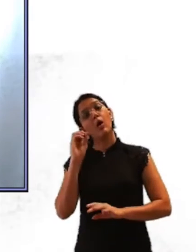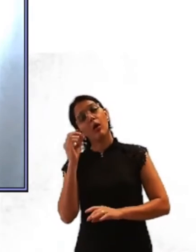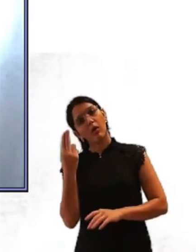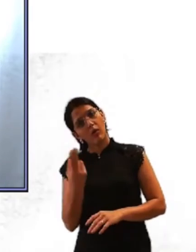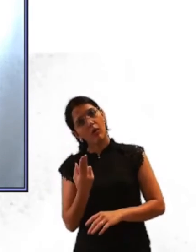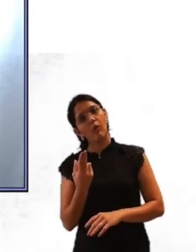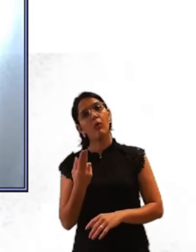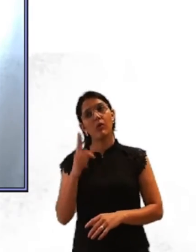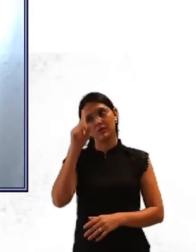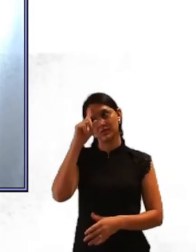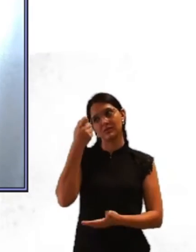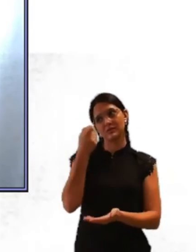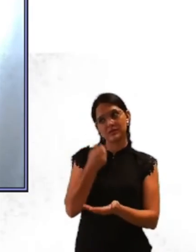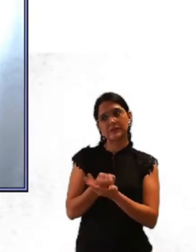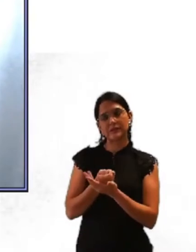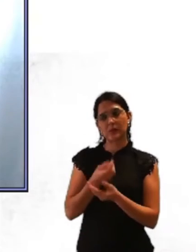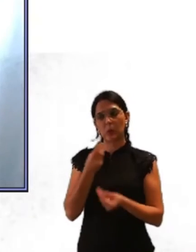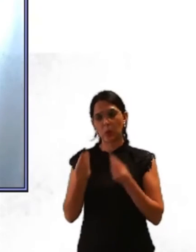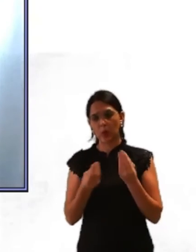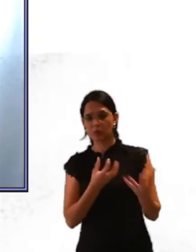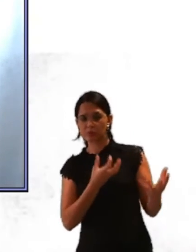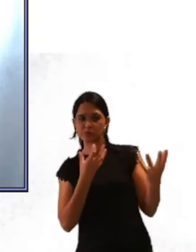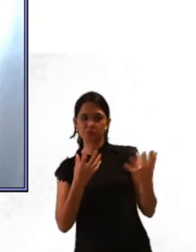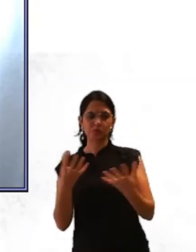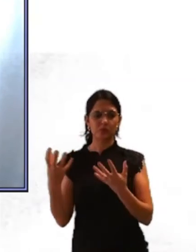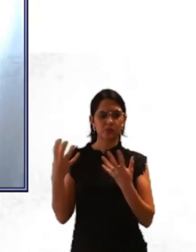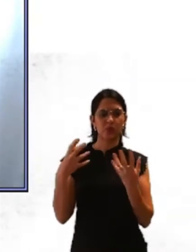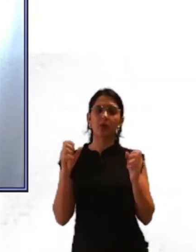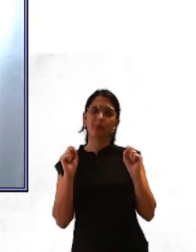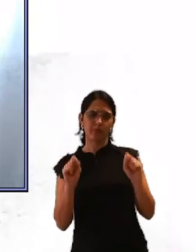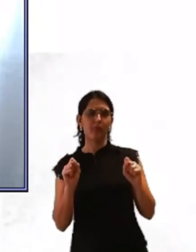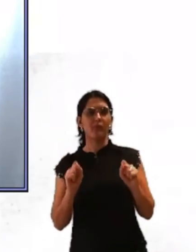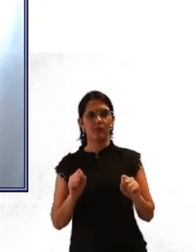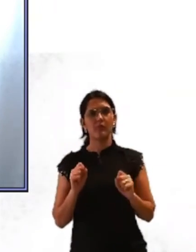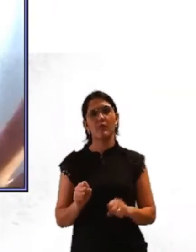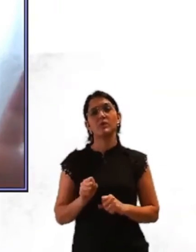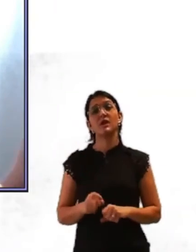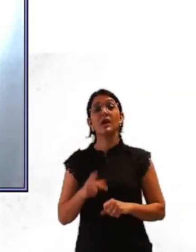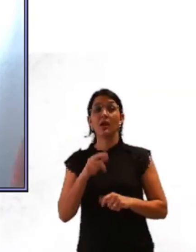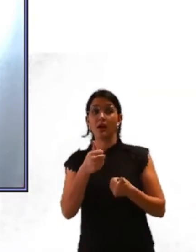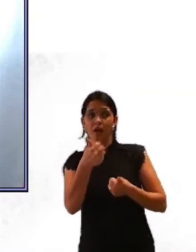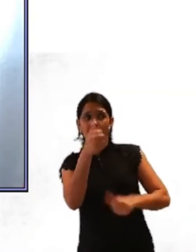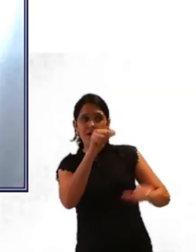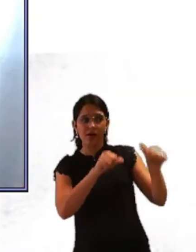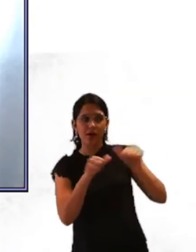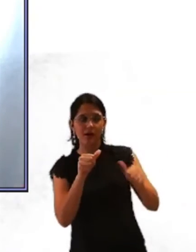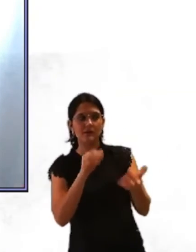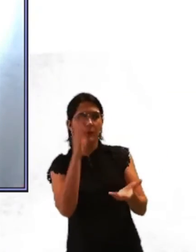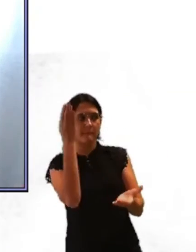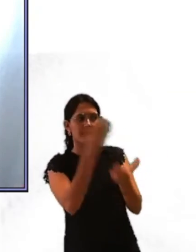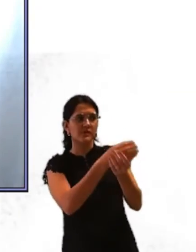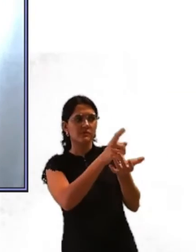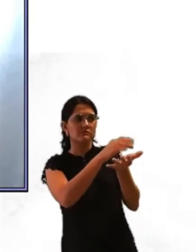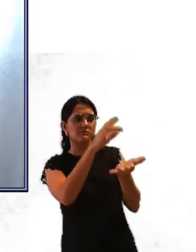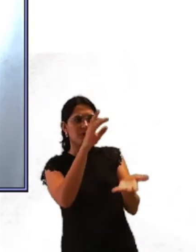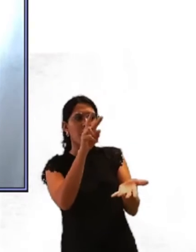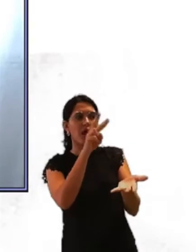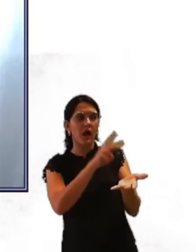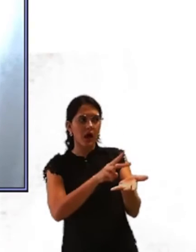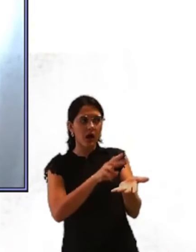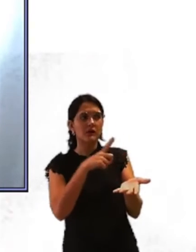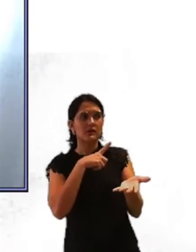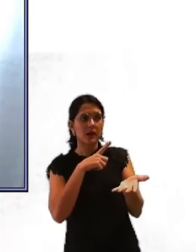influenciado nessa tomada de decisão. Ainda que ele fala, ele analisa, fala, ó, realmente tem esse argumento aqui, mas eu entendo que é isso.